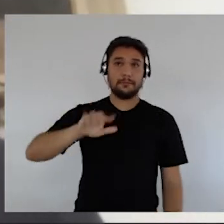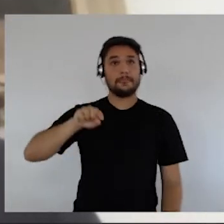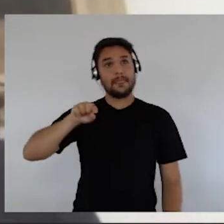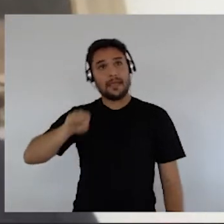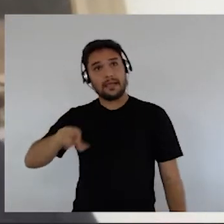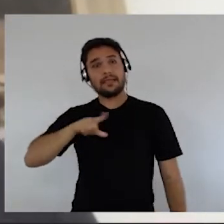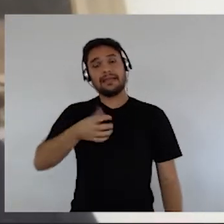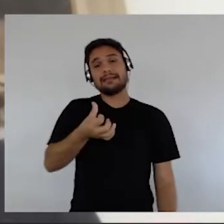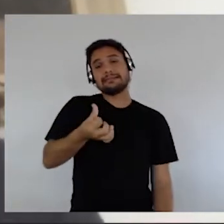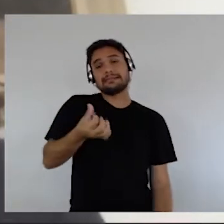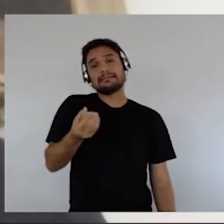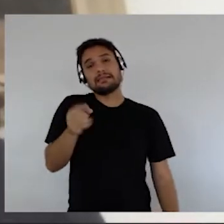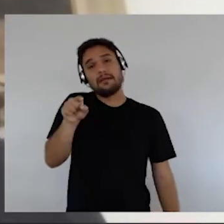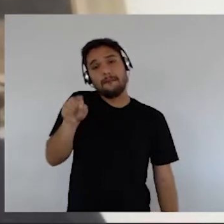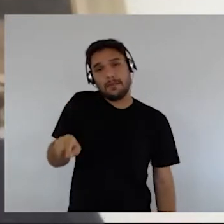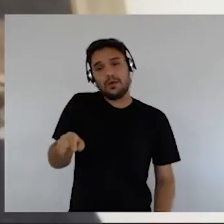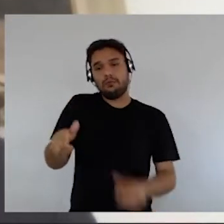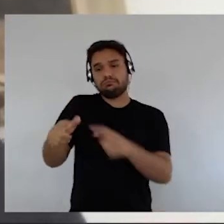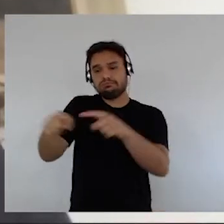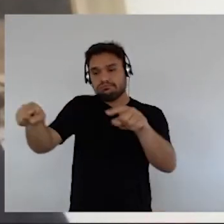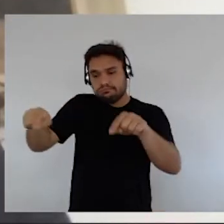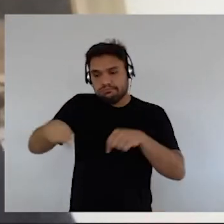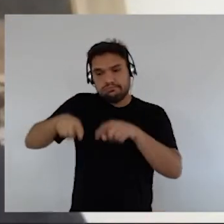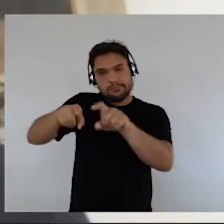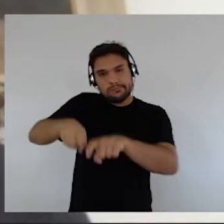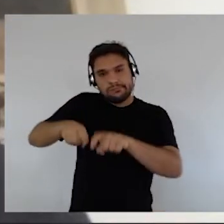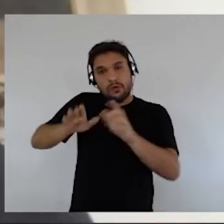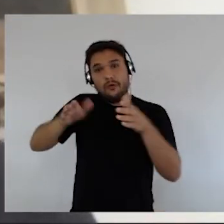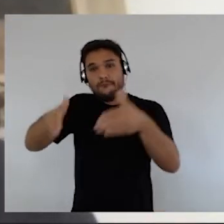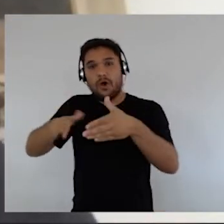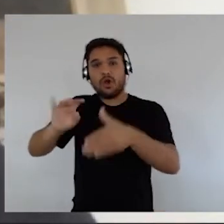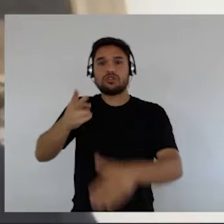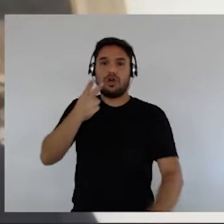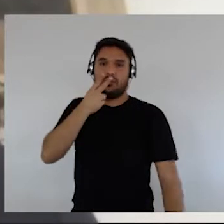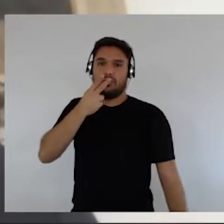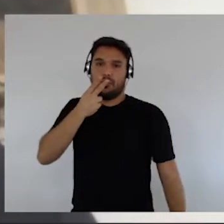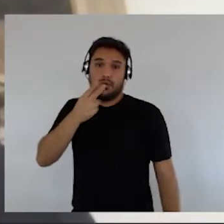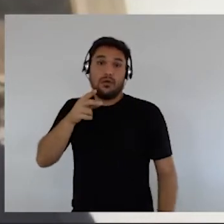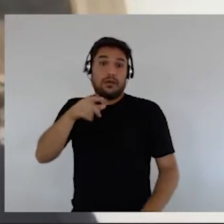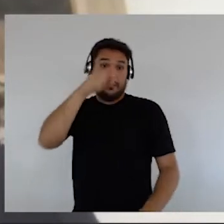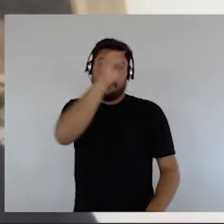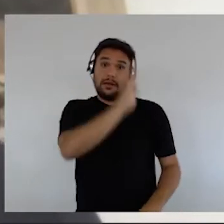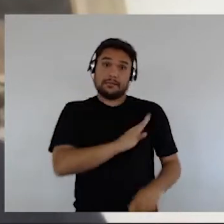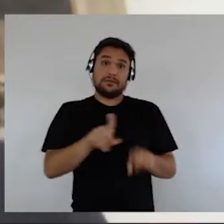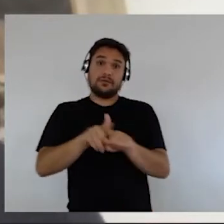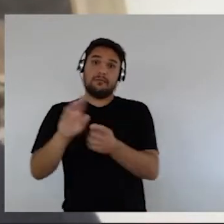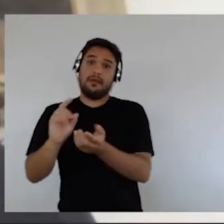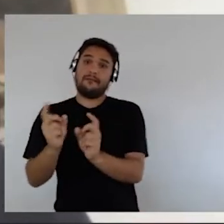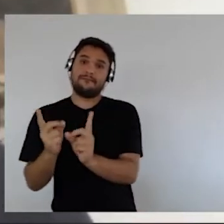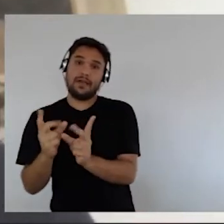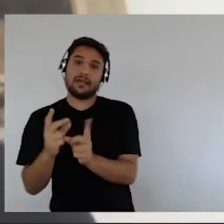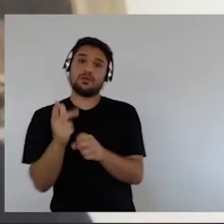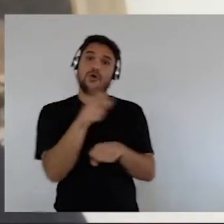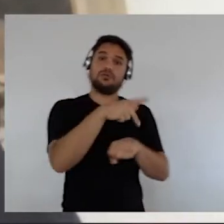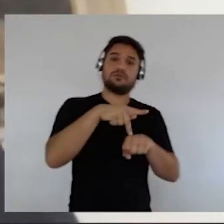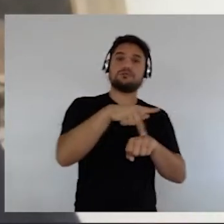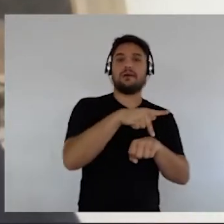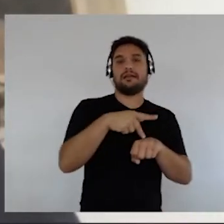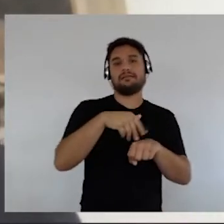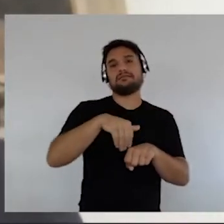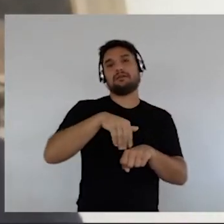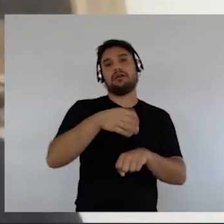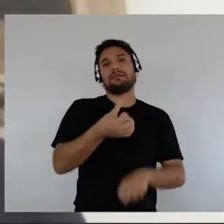cerca de 60 mil propriedades dedicadas a essa cultura, sendo certo que o Brasil exporta mais de 80% da sua